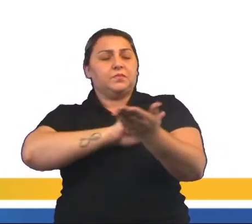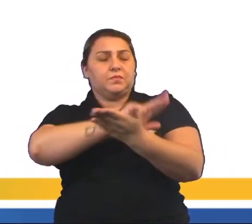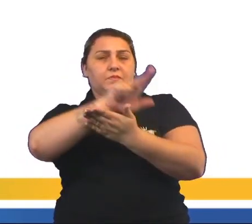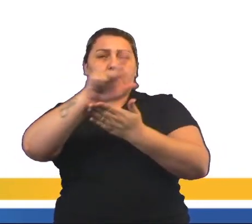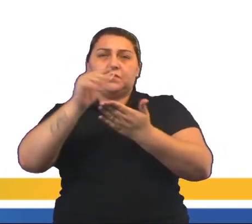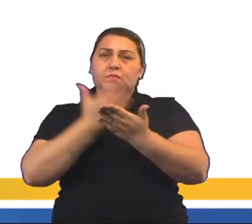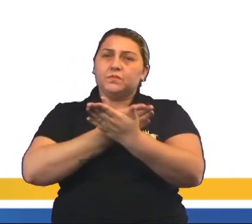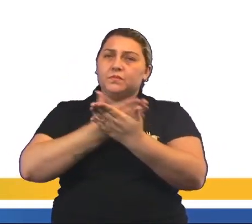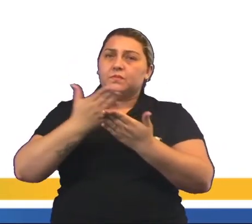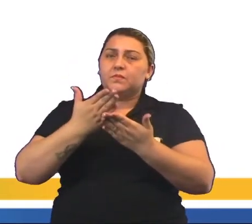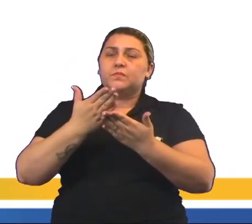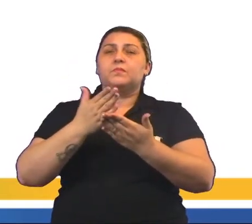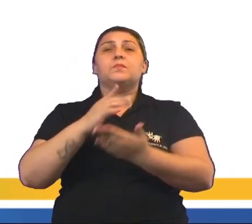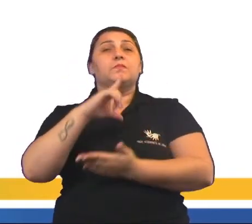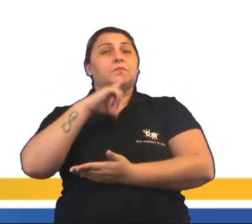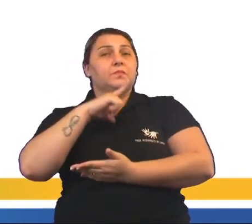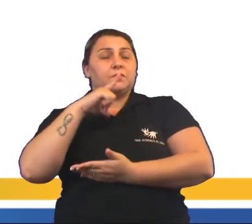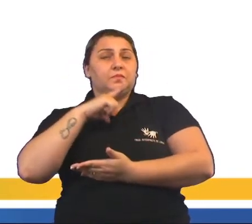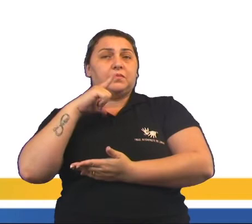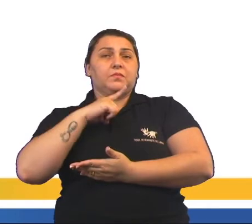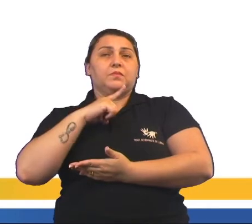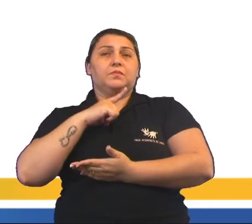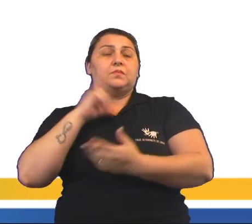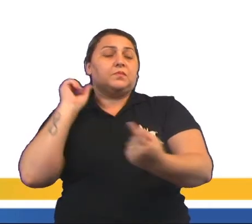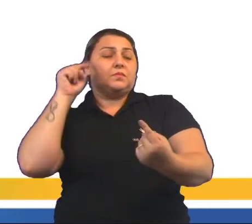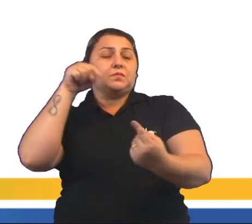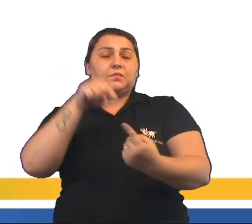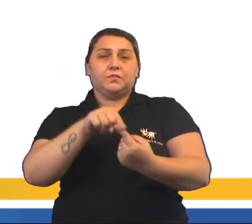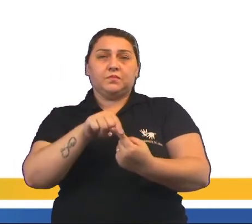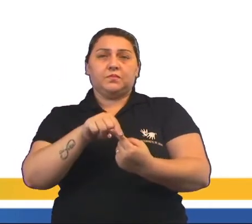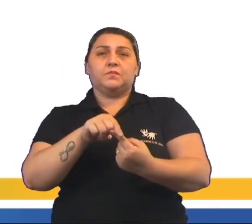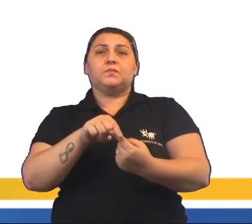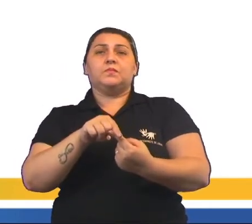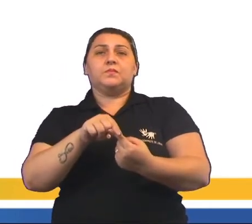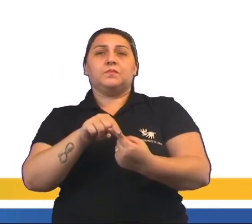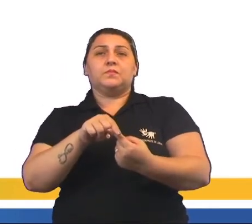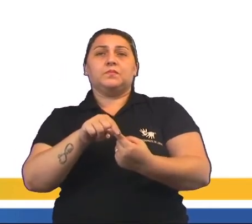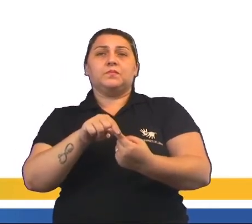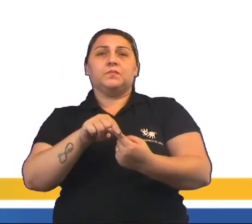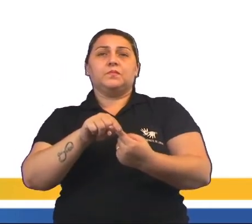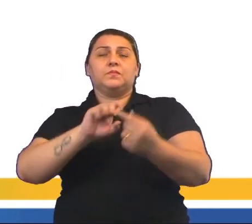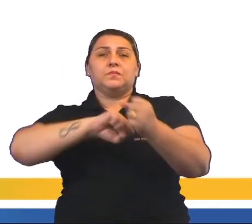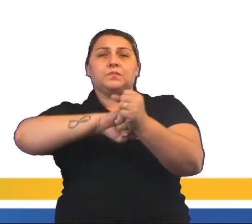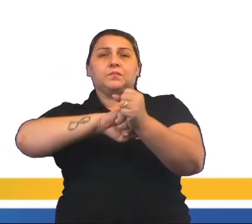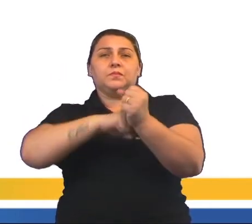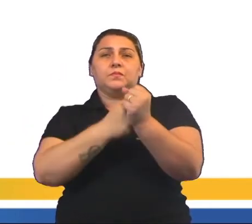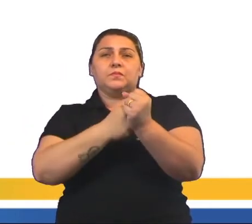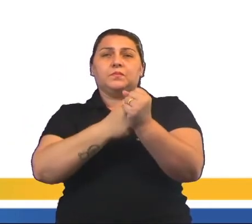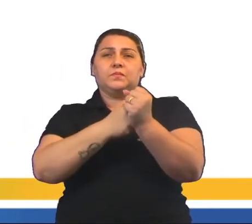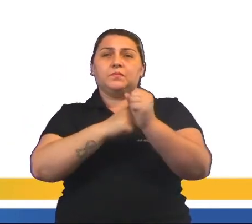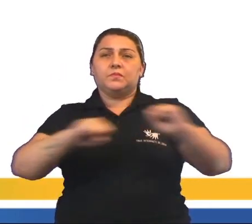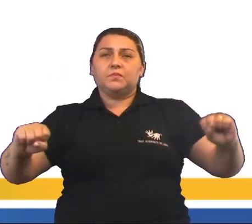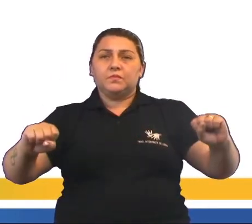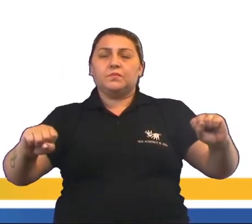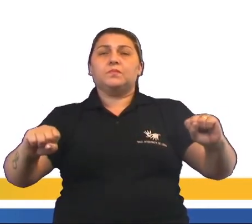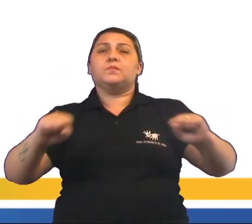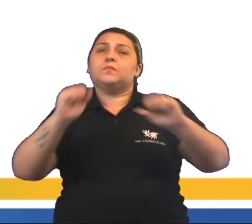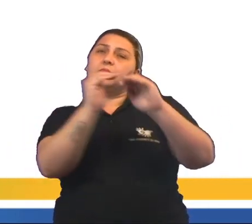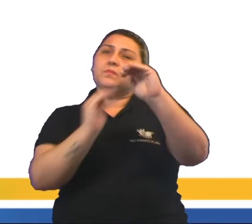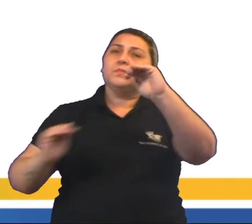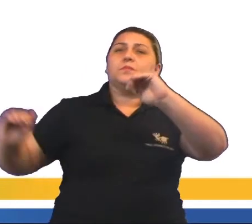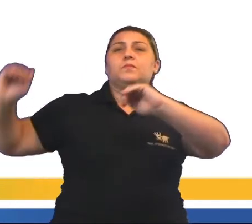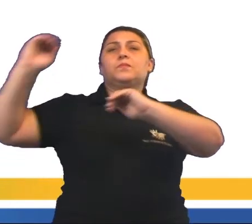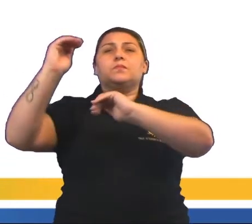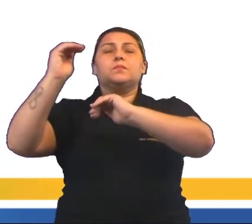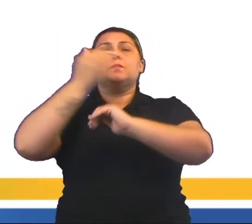várias iniciativas que têm como finalidade romper essa barreira da